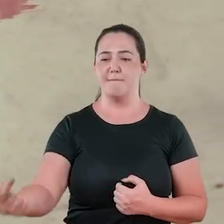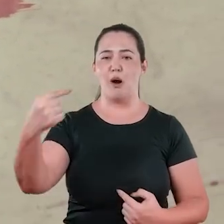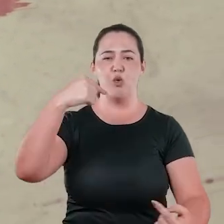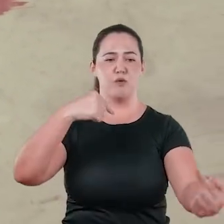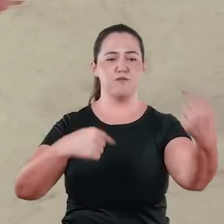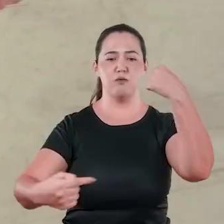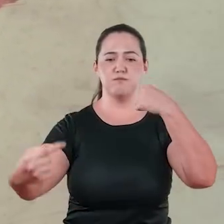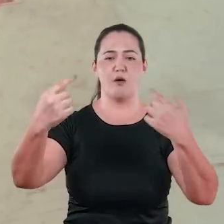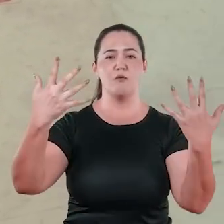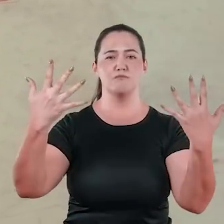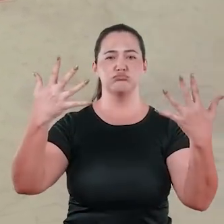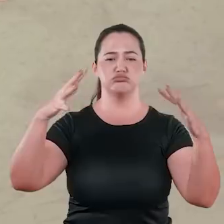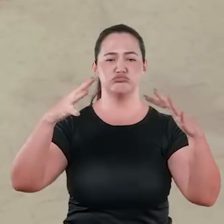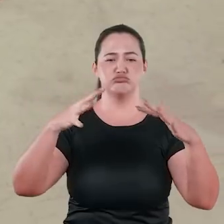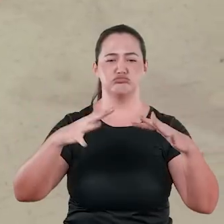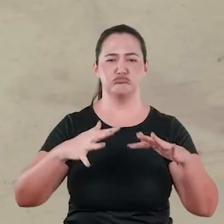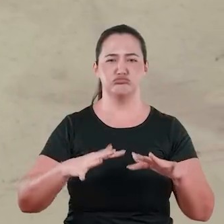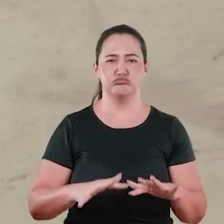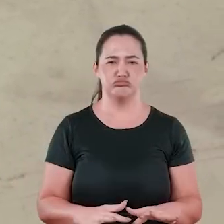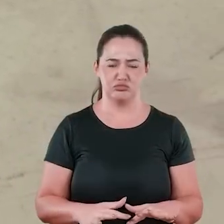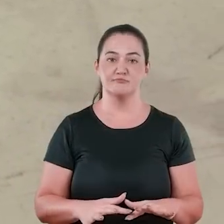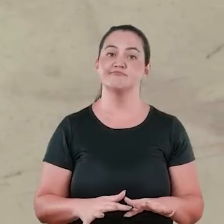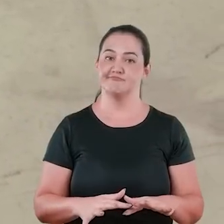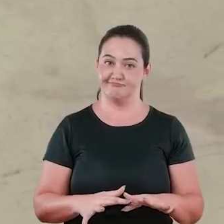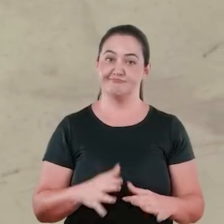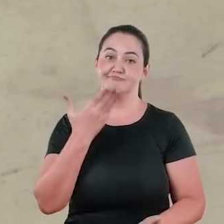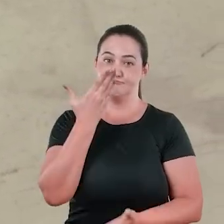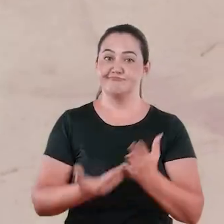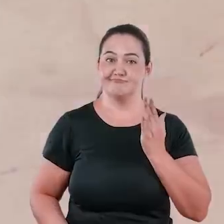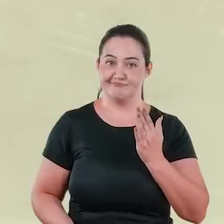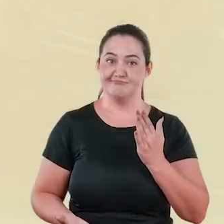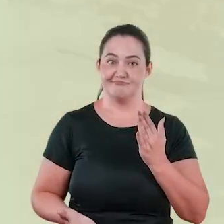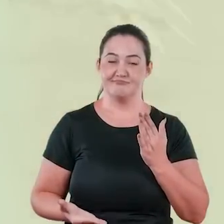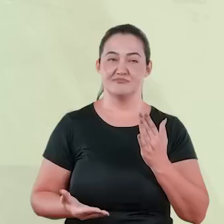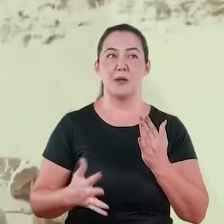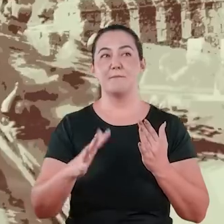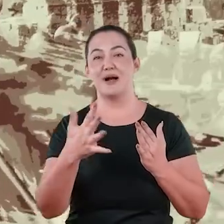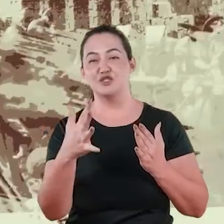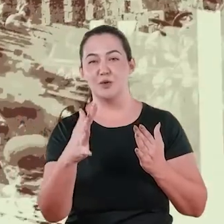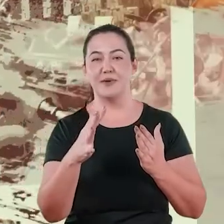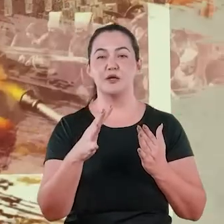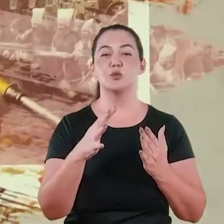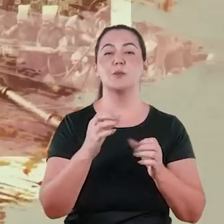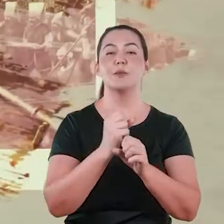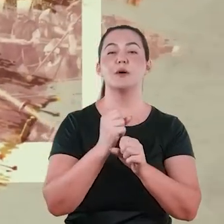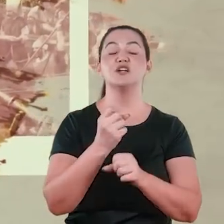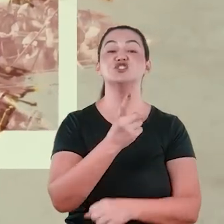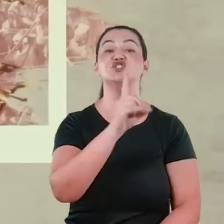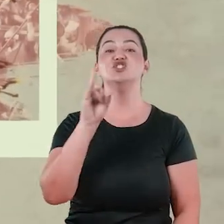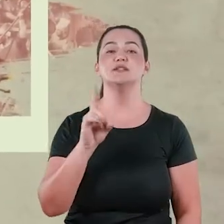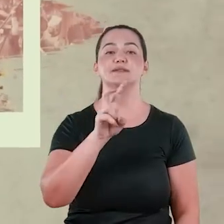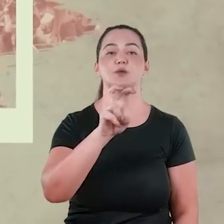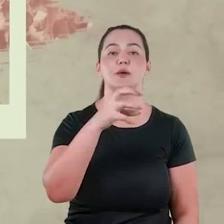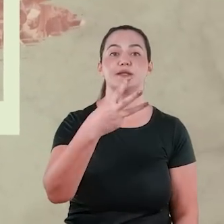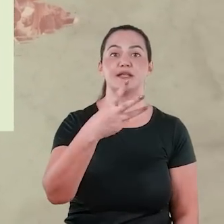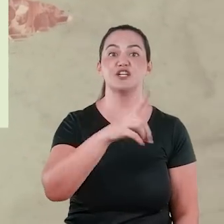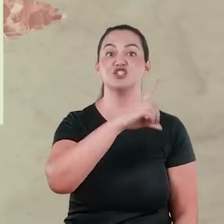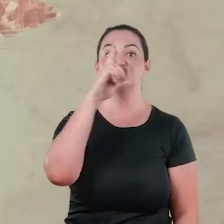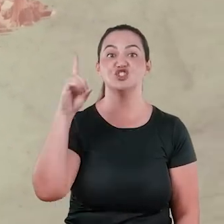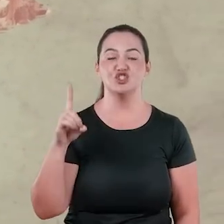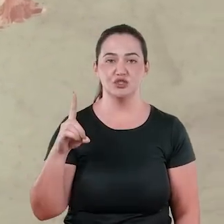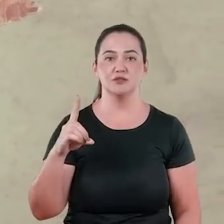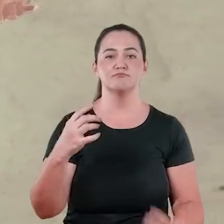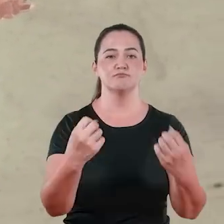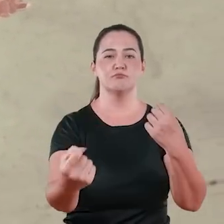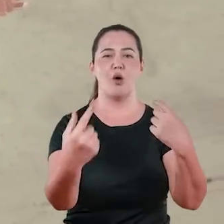muralhas, invadiram todo o perímetro urbano. Esse cerco durou 53 dias, mas foi o suficiente para